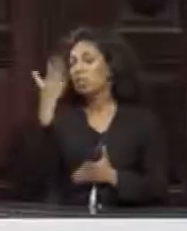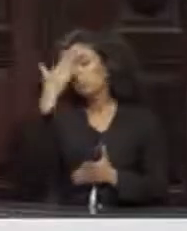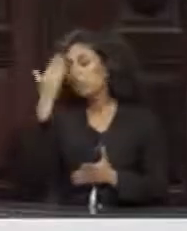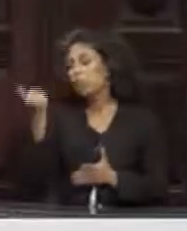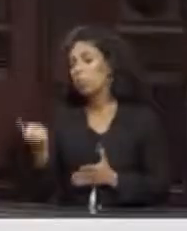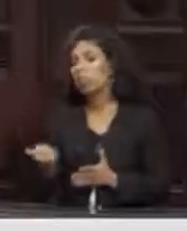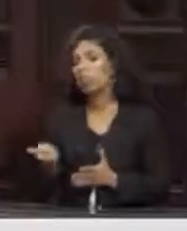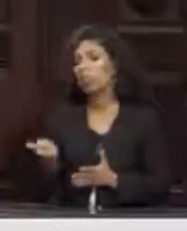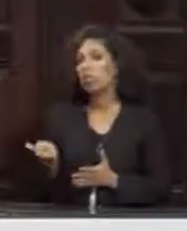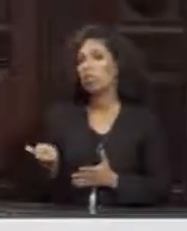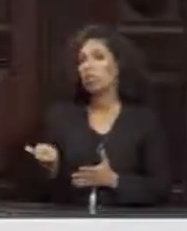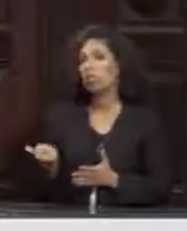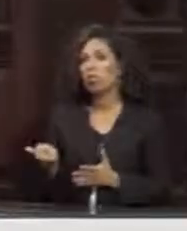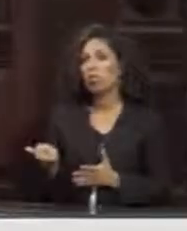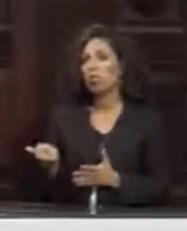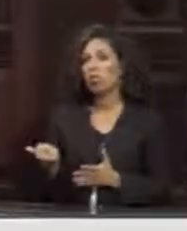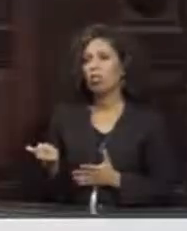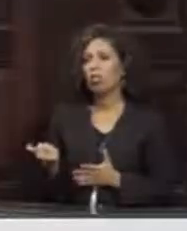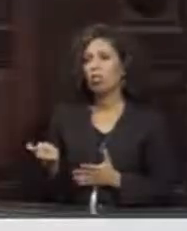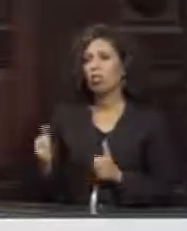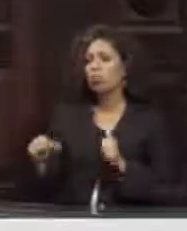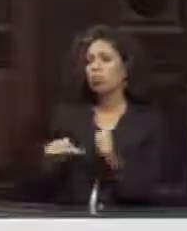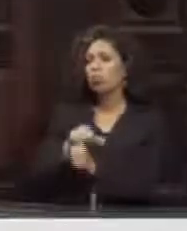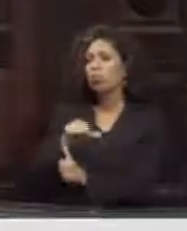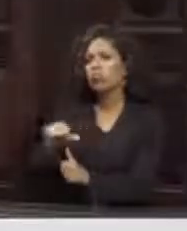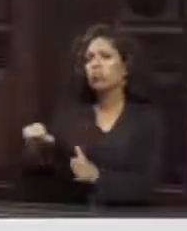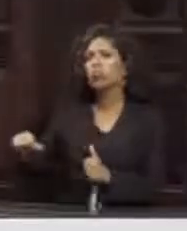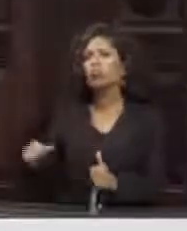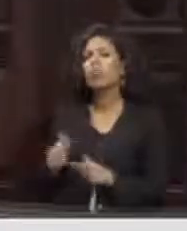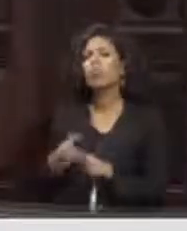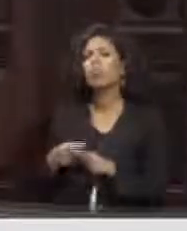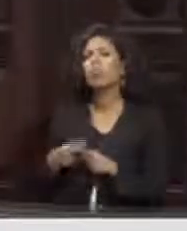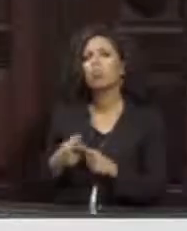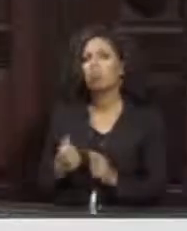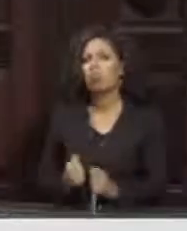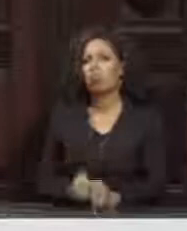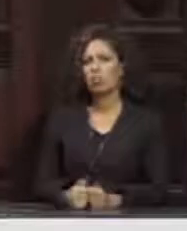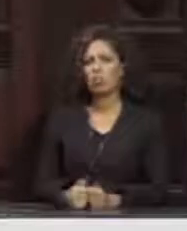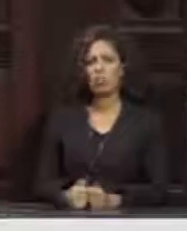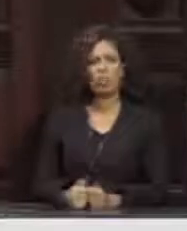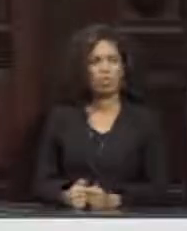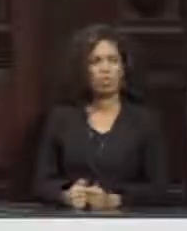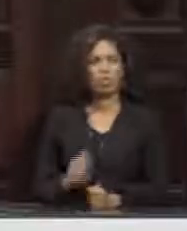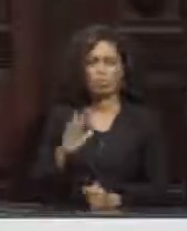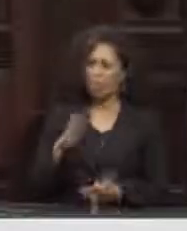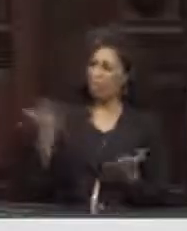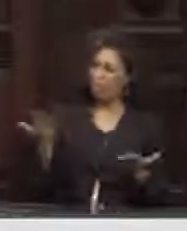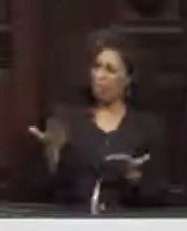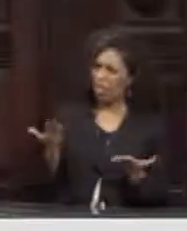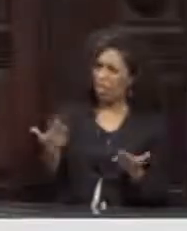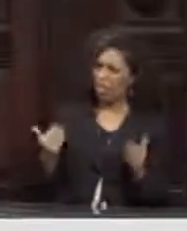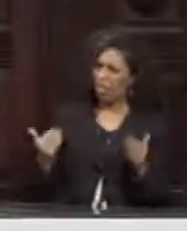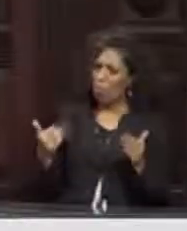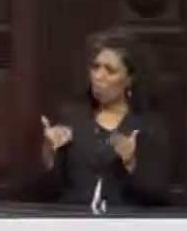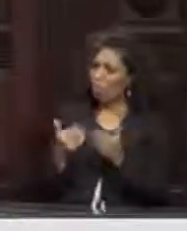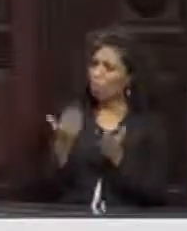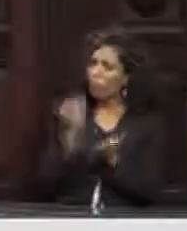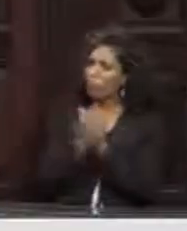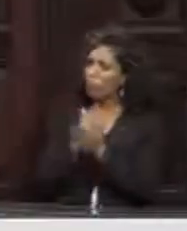mão para as terceirizações. Mas agora, no final da